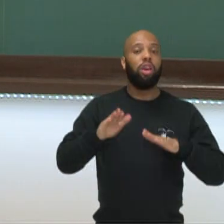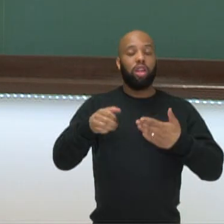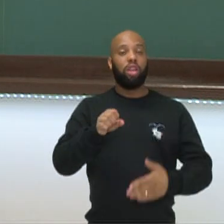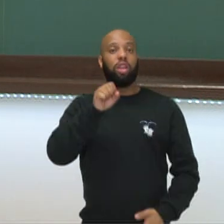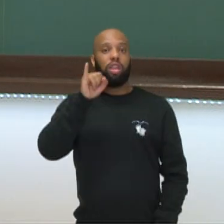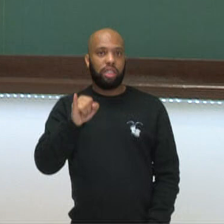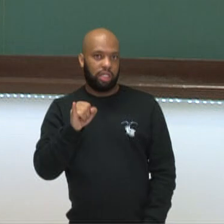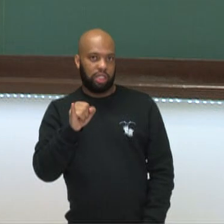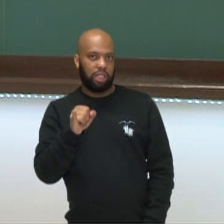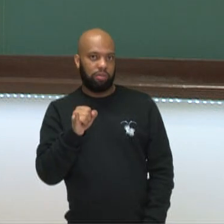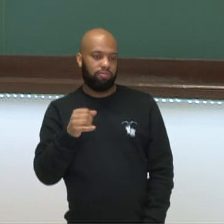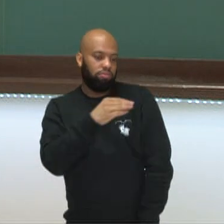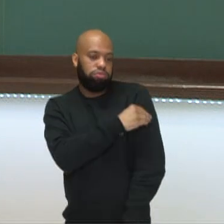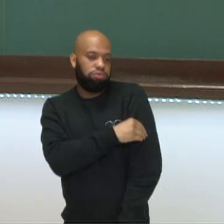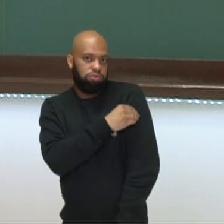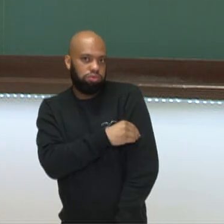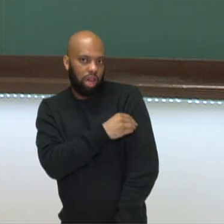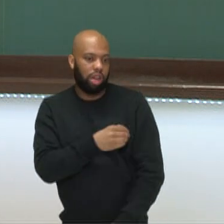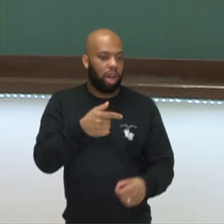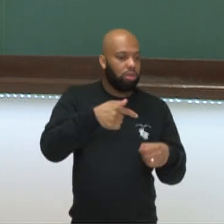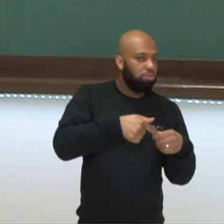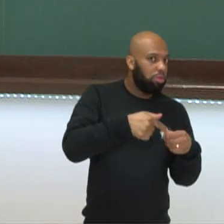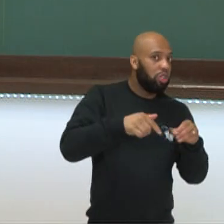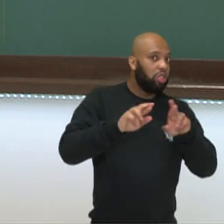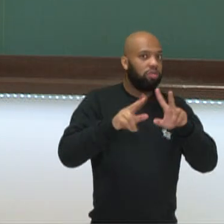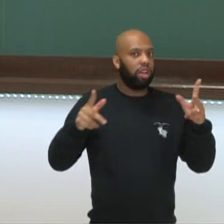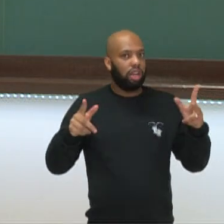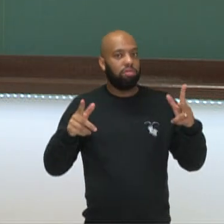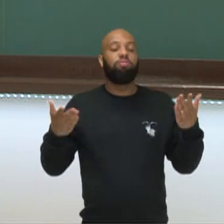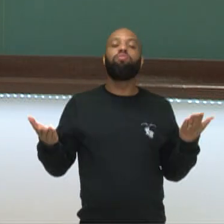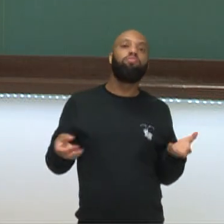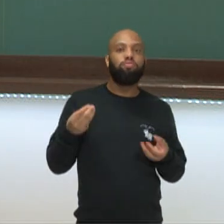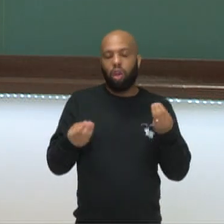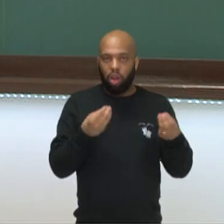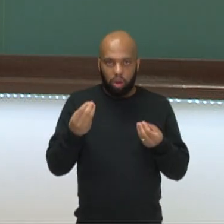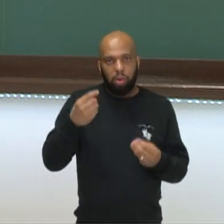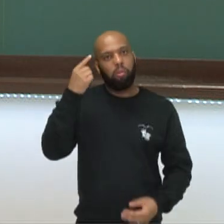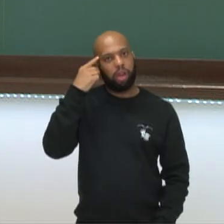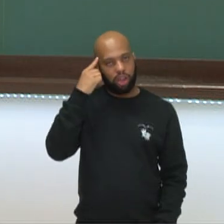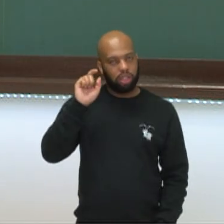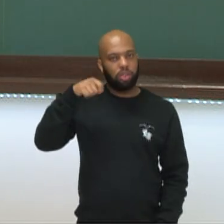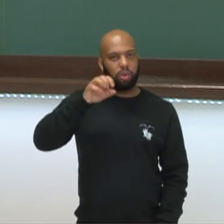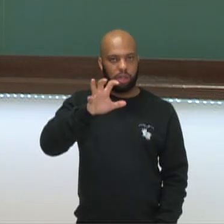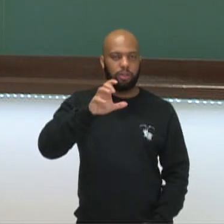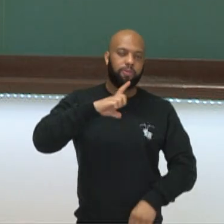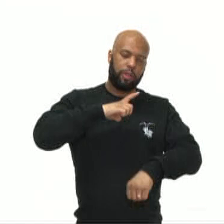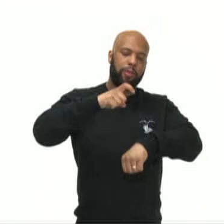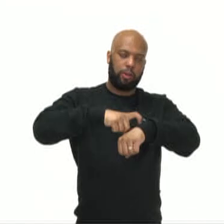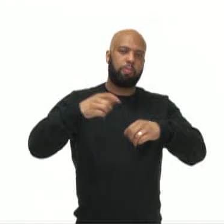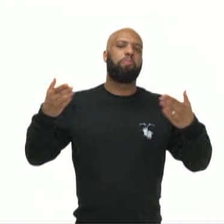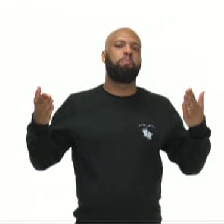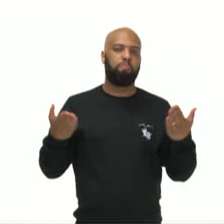que um vai render menos que o outro. Pense nesta questão. Tempo para você.